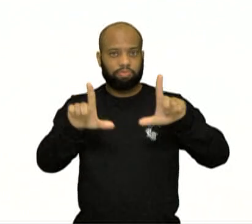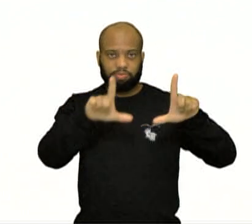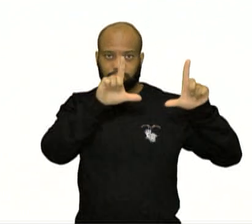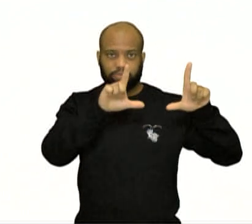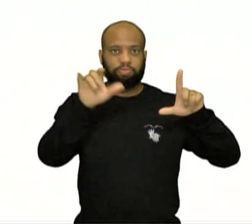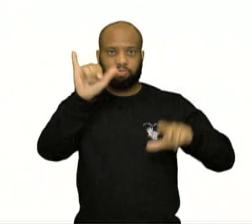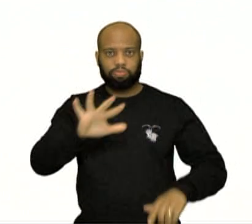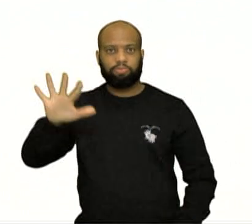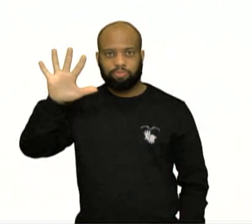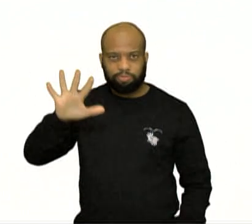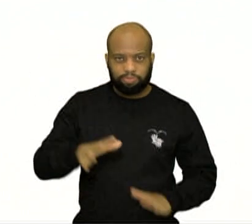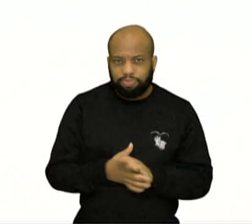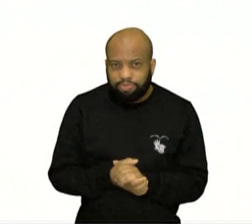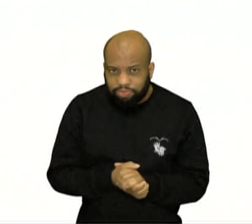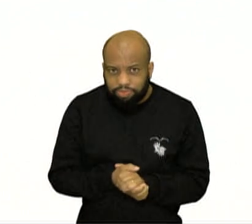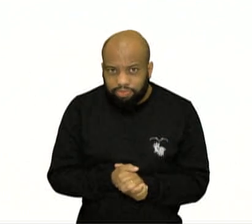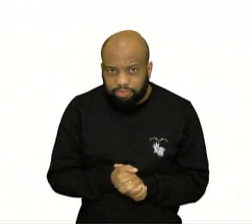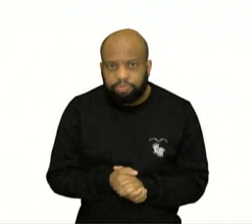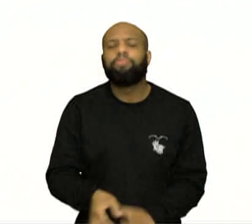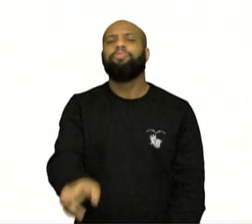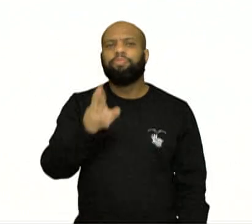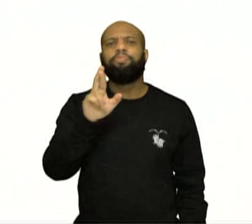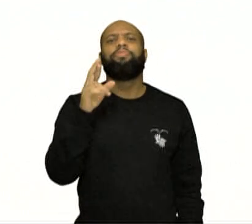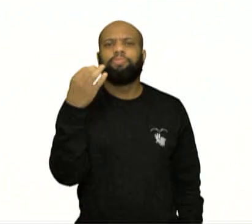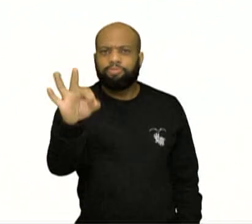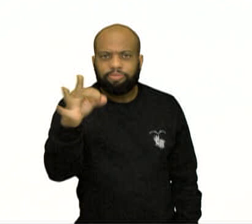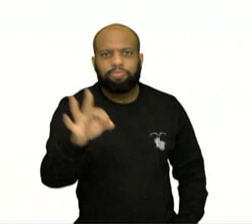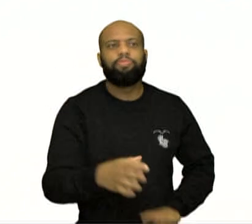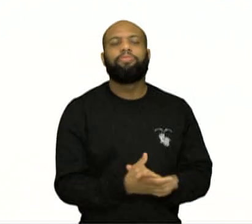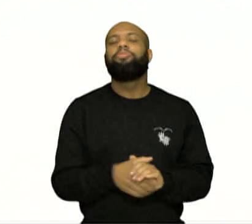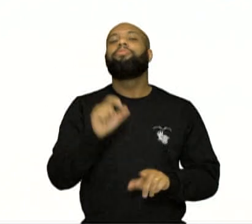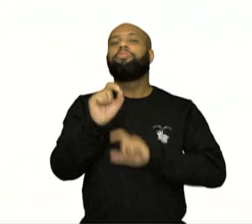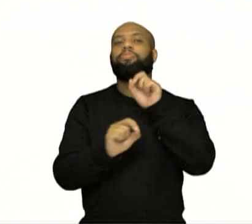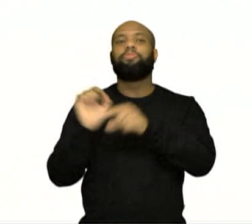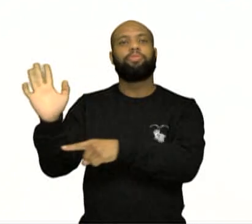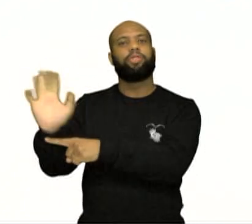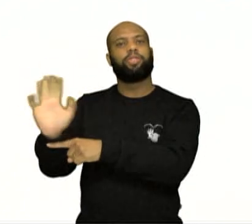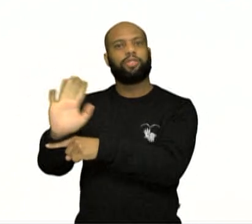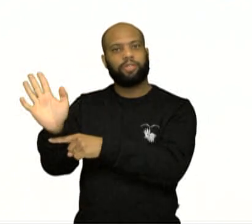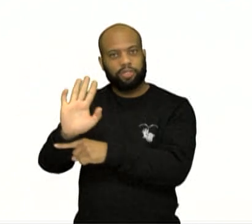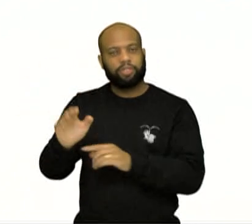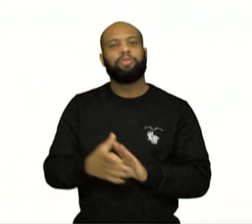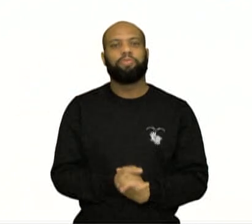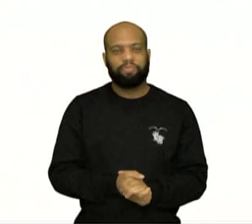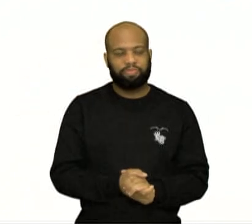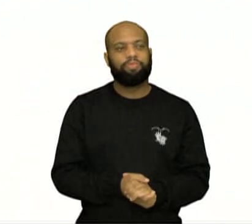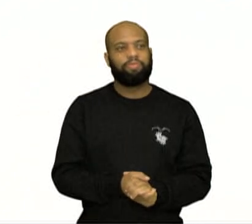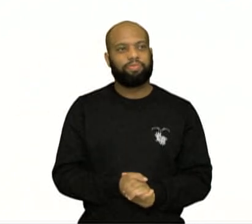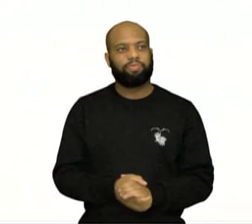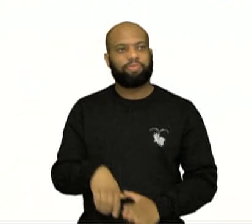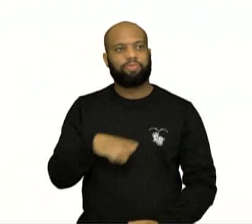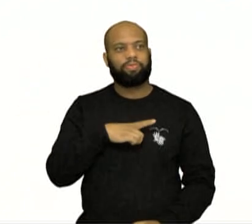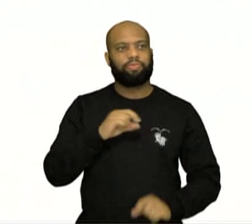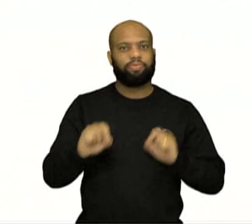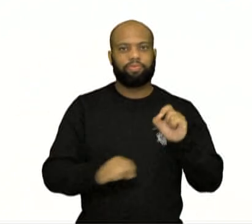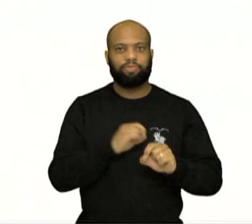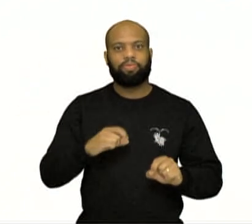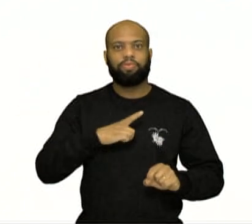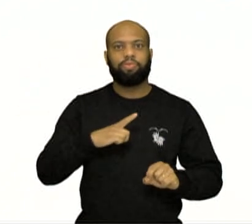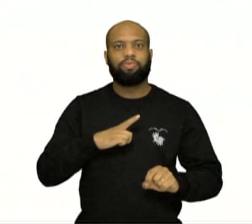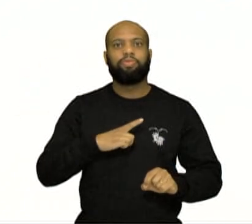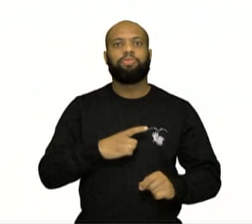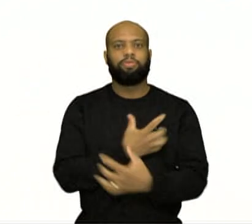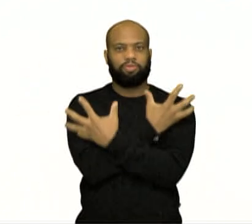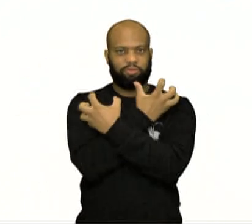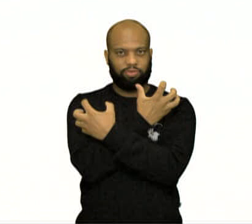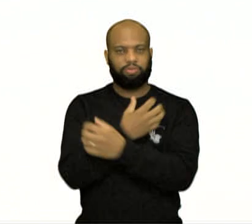Isso, boa, mas são rápido. Isso, nós estamos falando de filmes, né? Cinema, nós temos aqui, ó, Pantera Negra. O